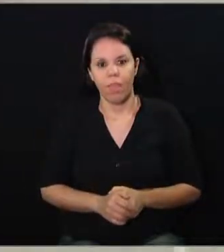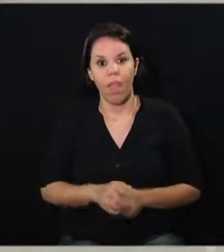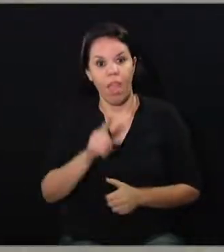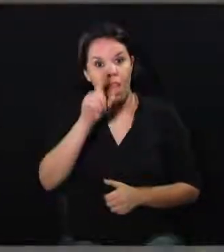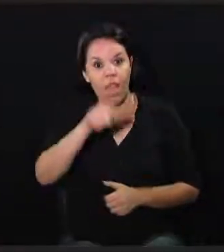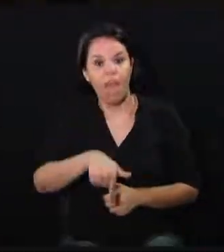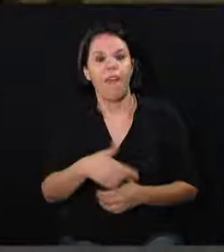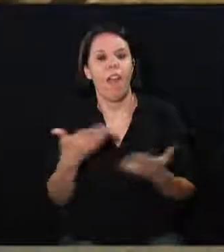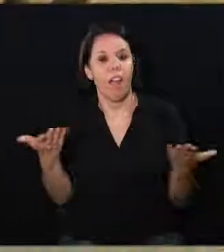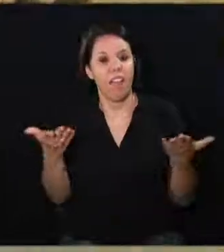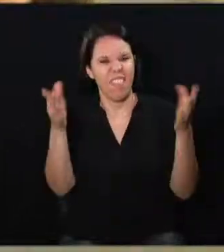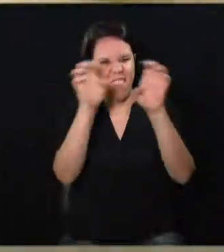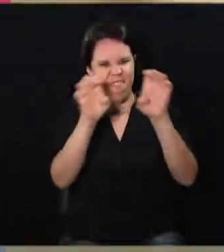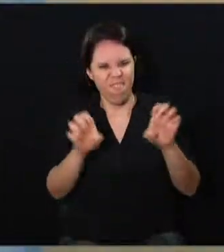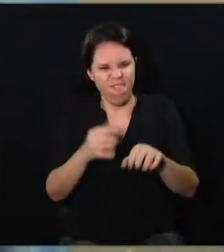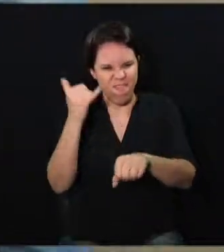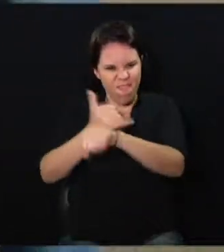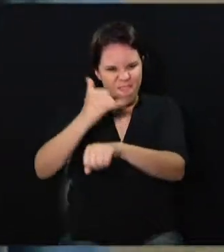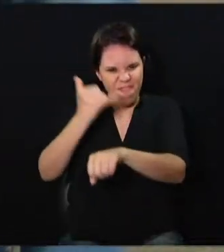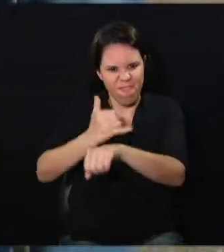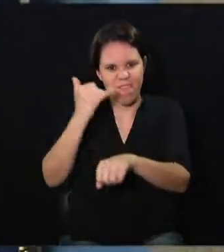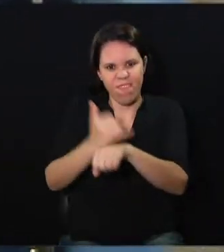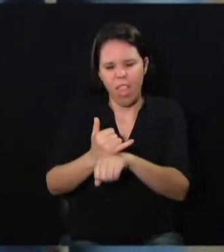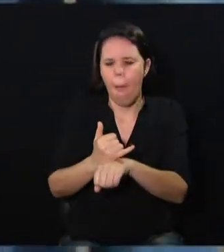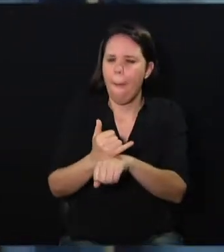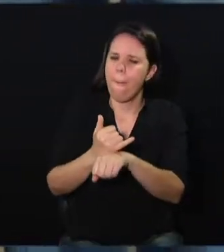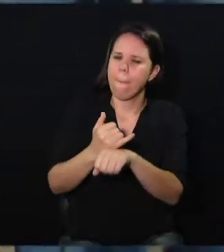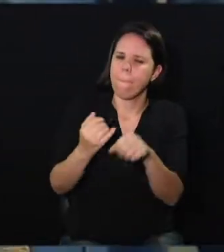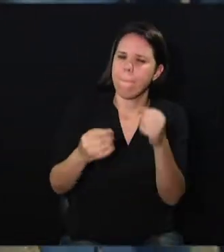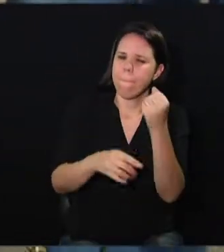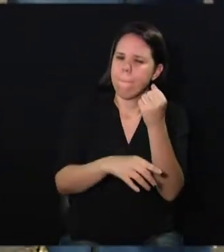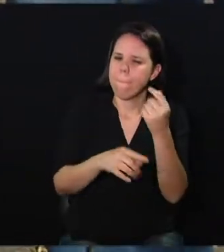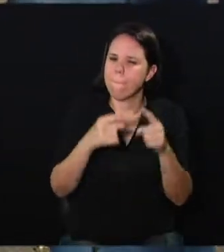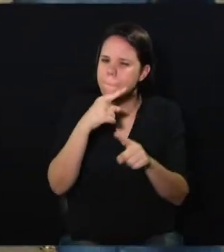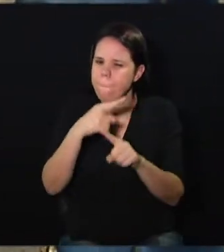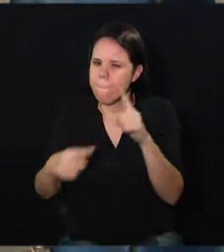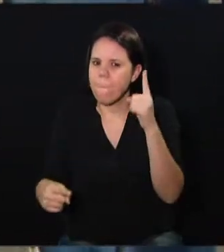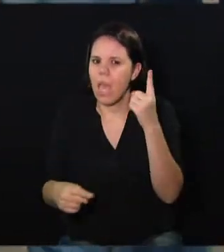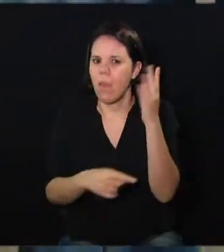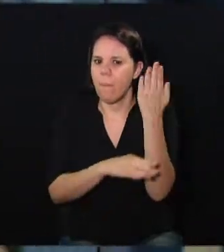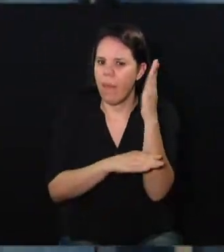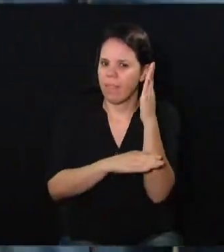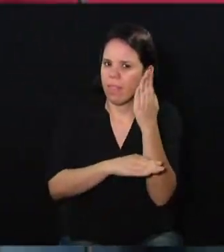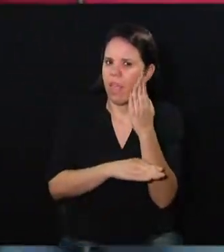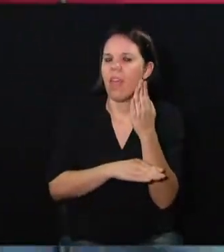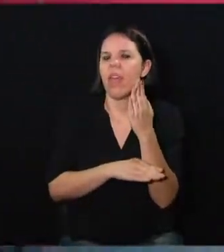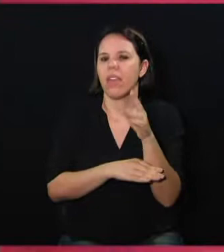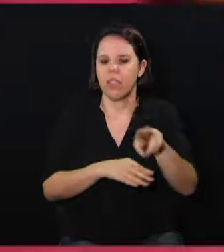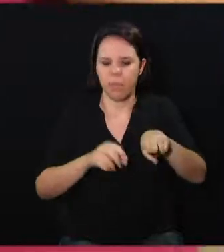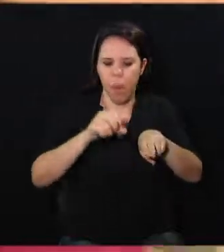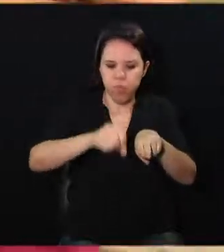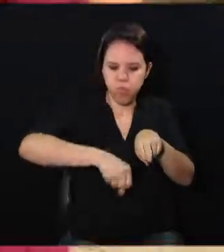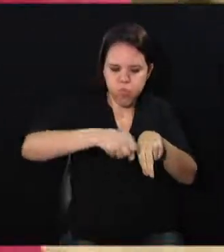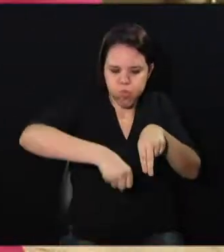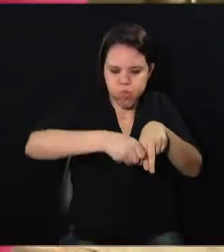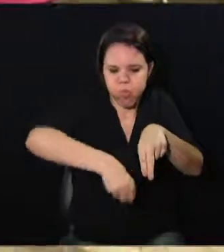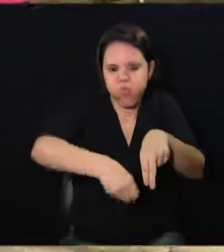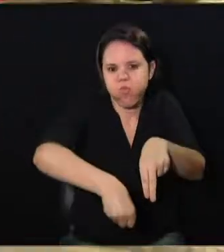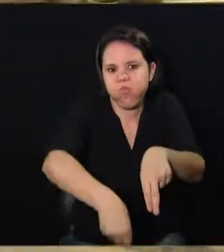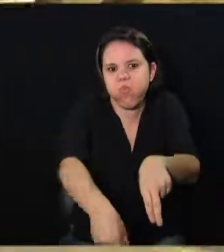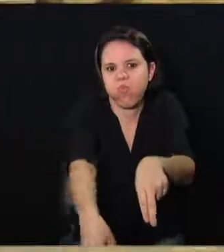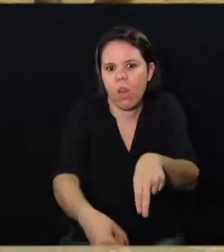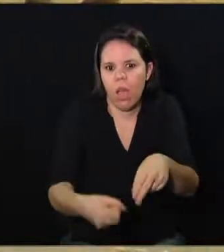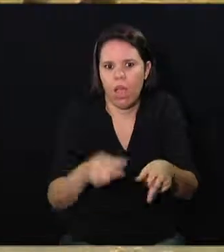Isso aqui é uma estrutura de ferro com um pouco de madeira e o rolamento, que é o principal, né? Esse aqui é o carrinho de rolimã. Muita